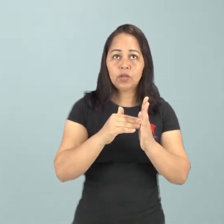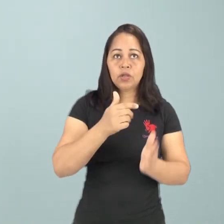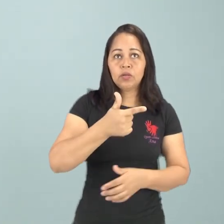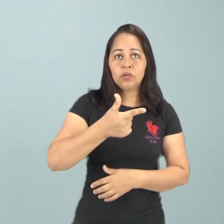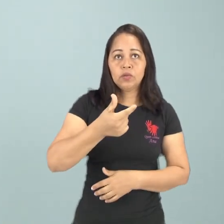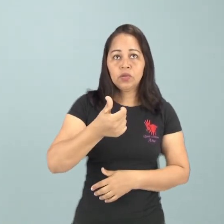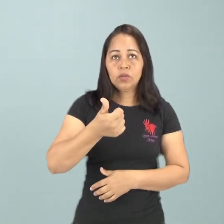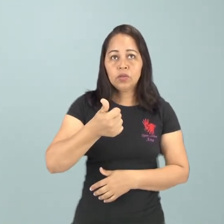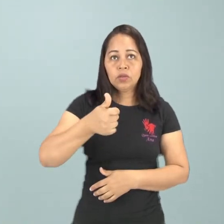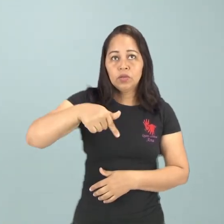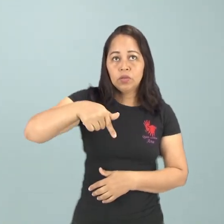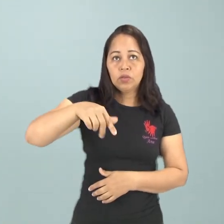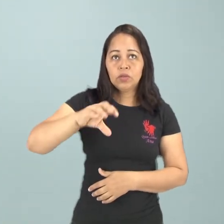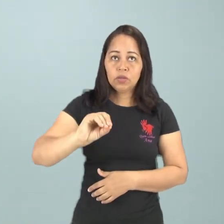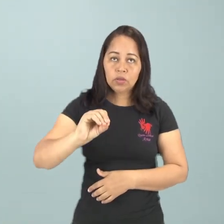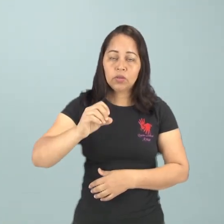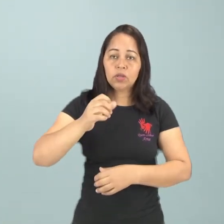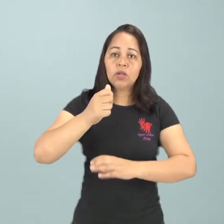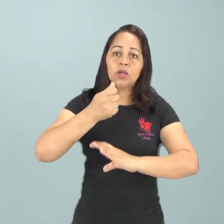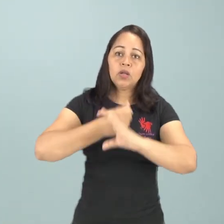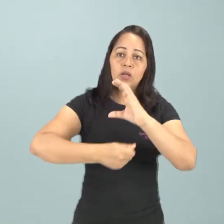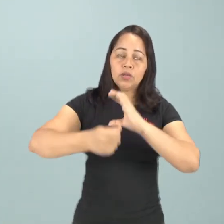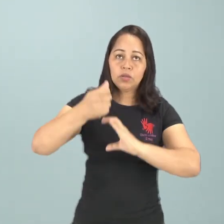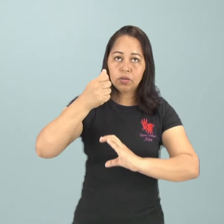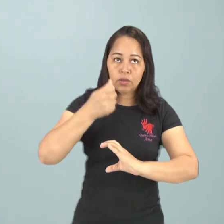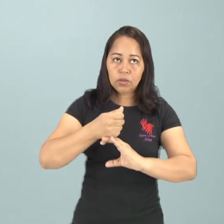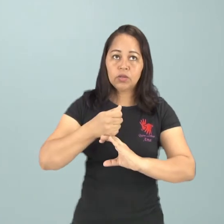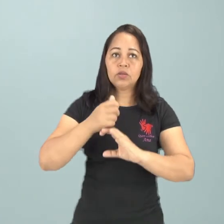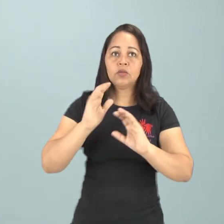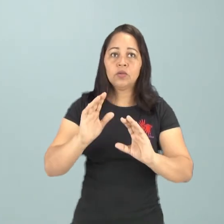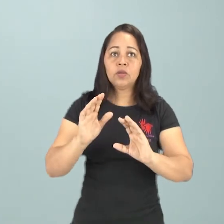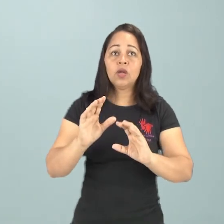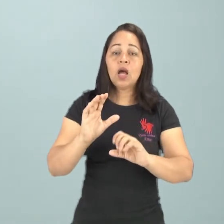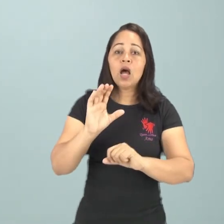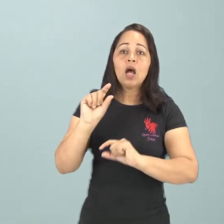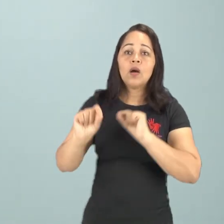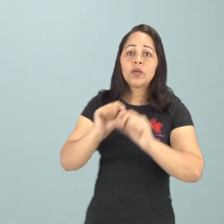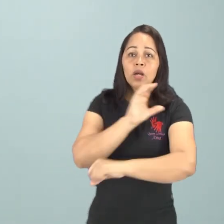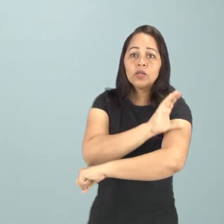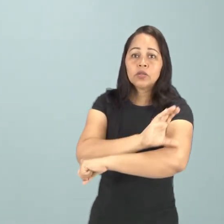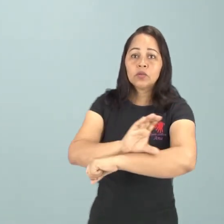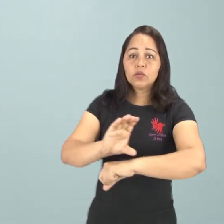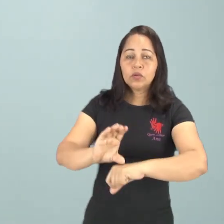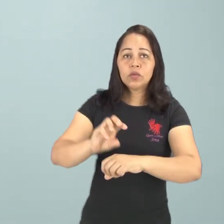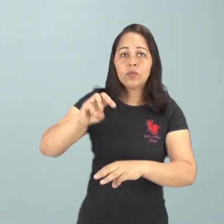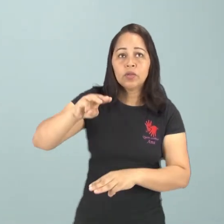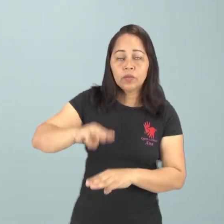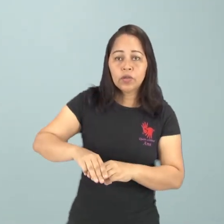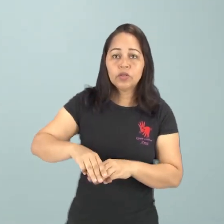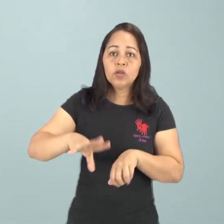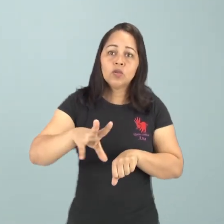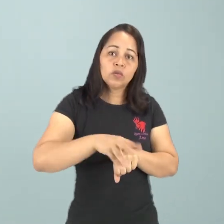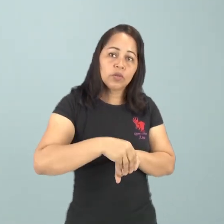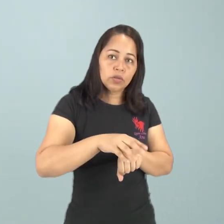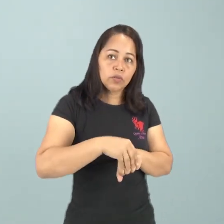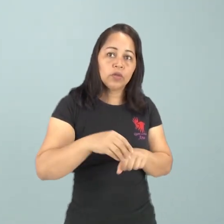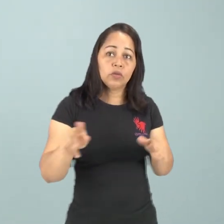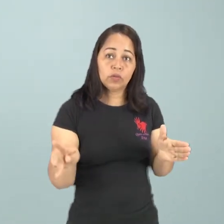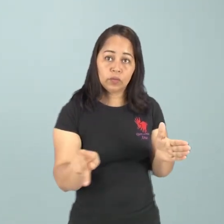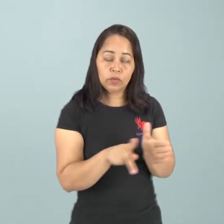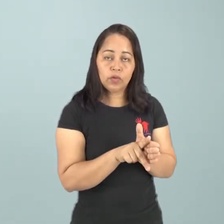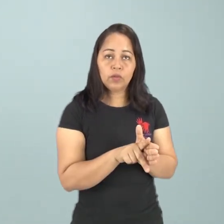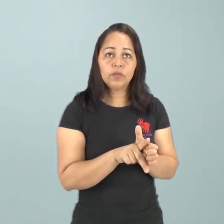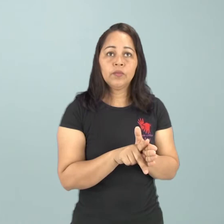desenvolvimento, trouxeram também algumas culturas, e essa cultura vem relacionada aos